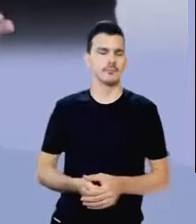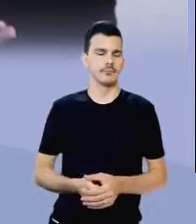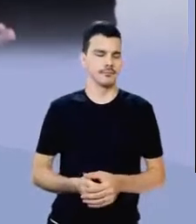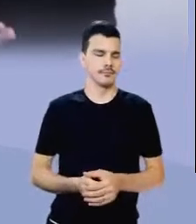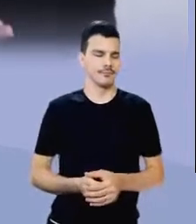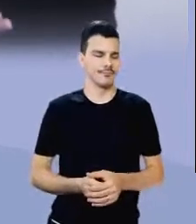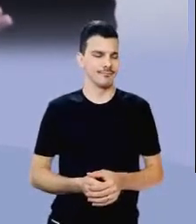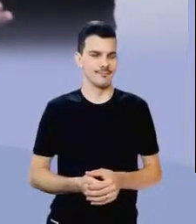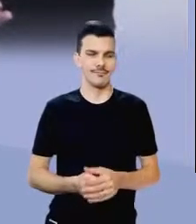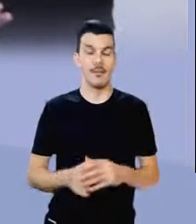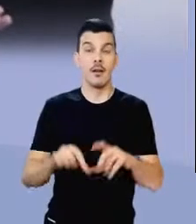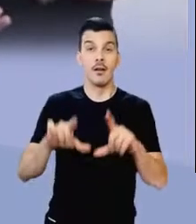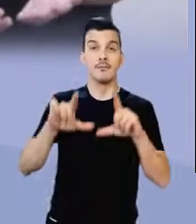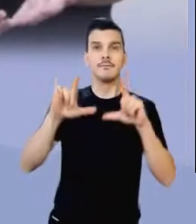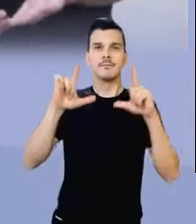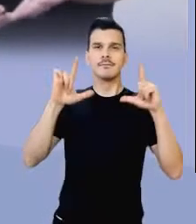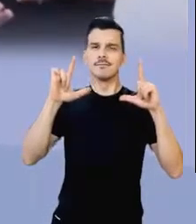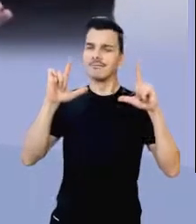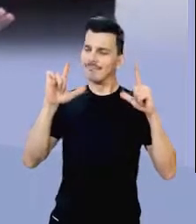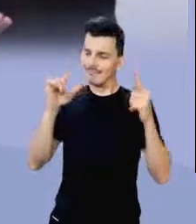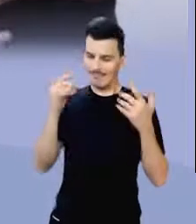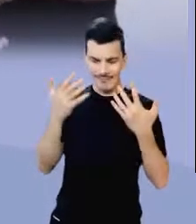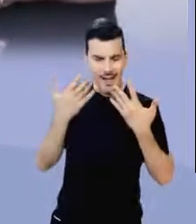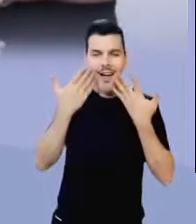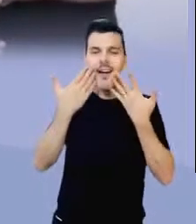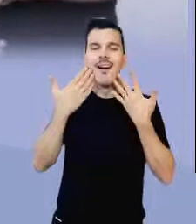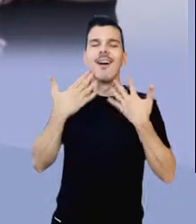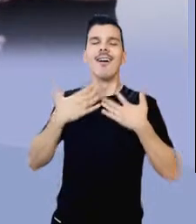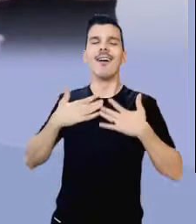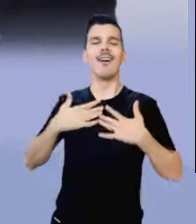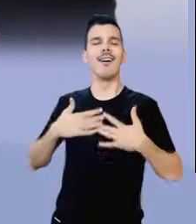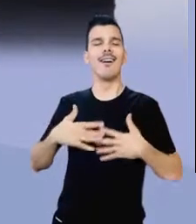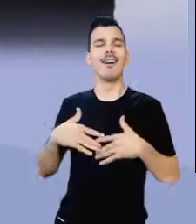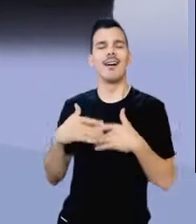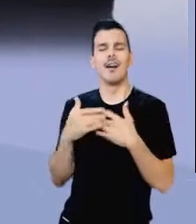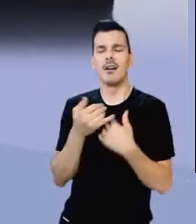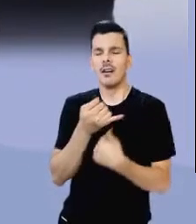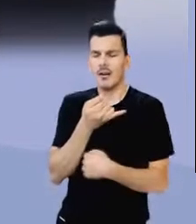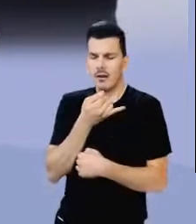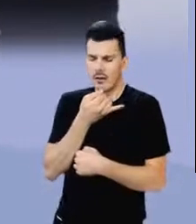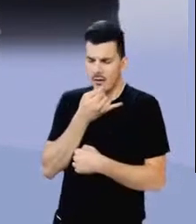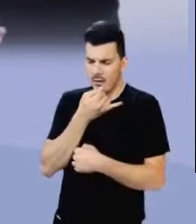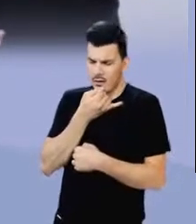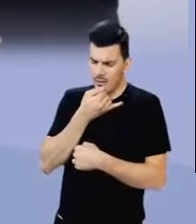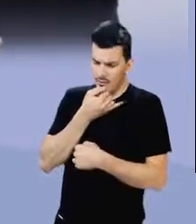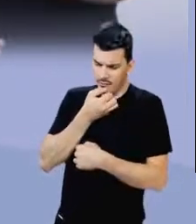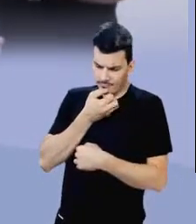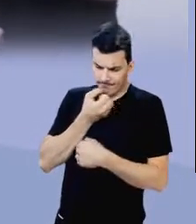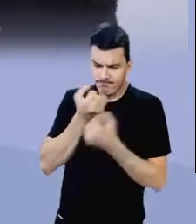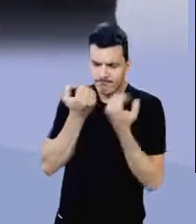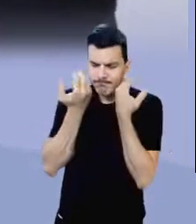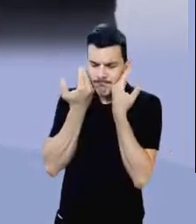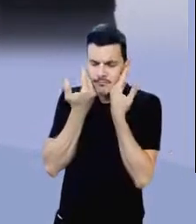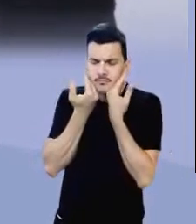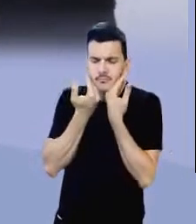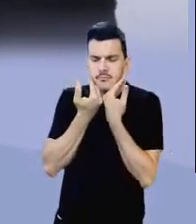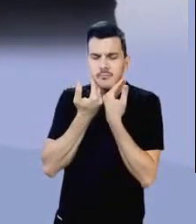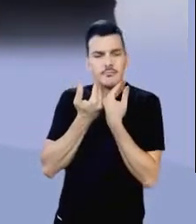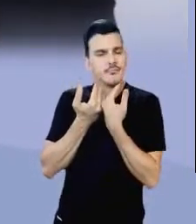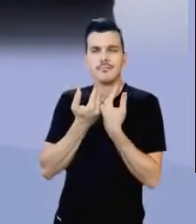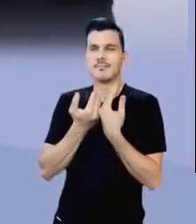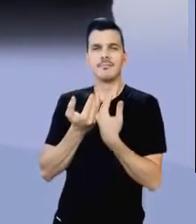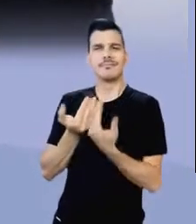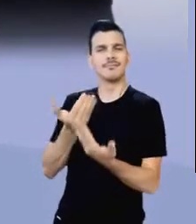não tinha esse rosto de hoje, assim calmo, assim triste, assim magro,